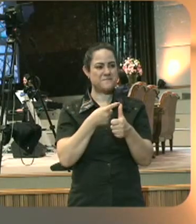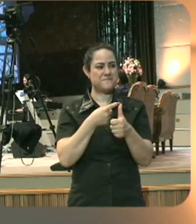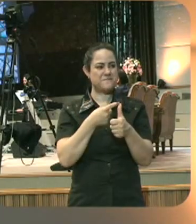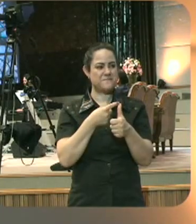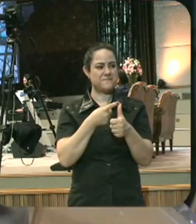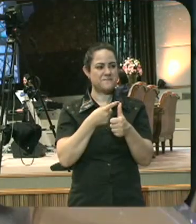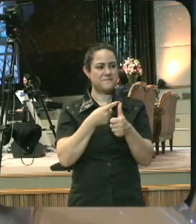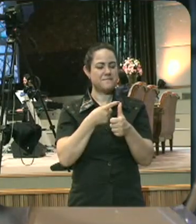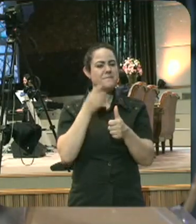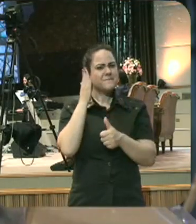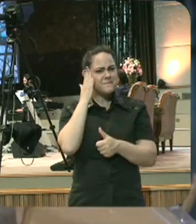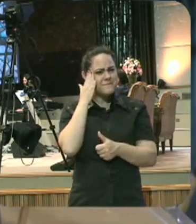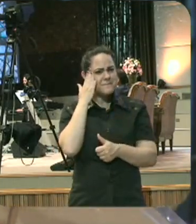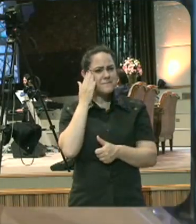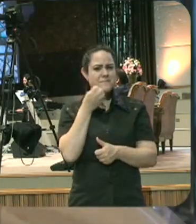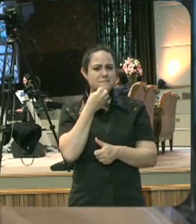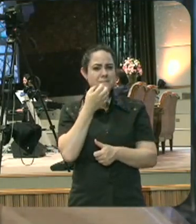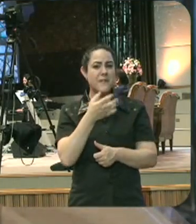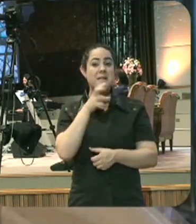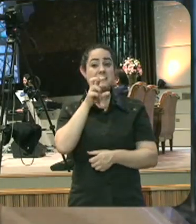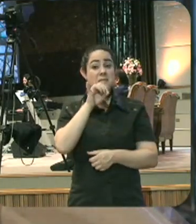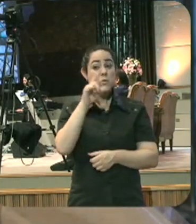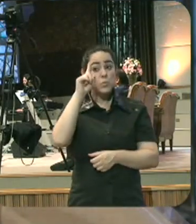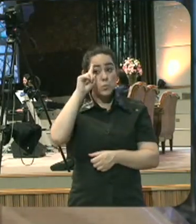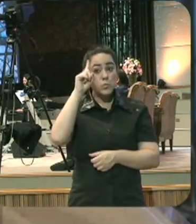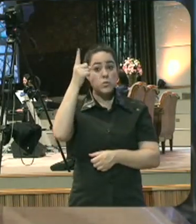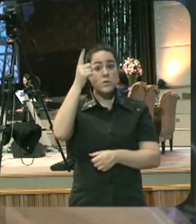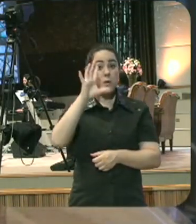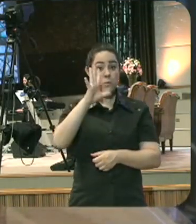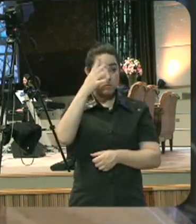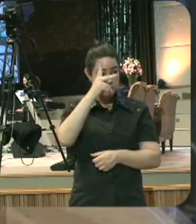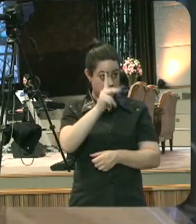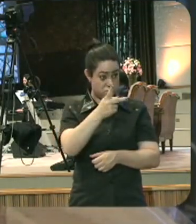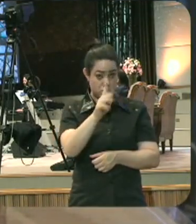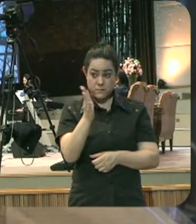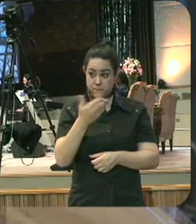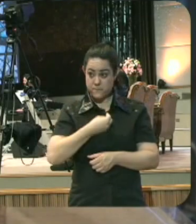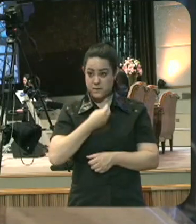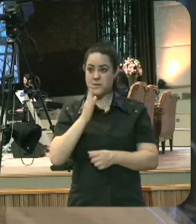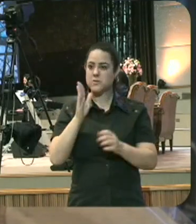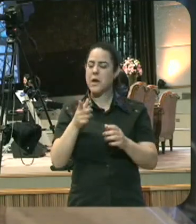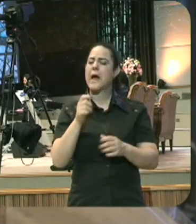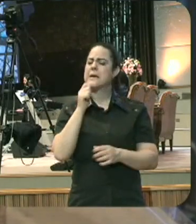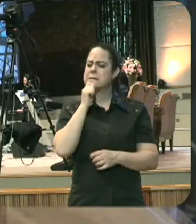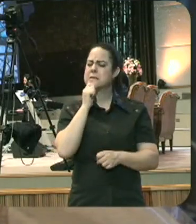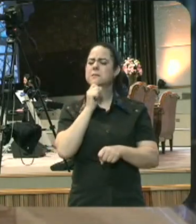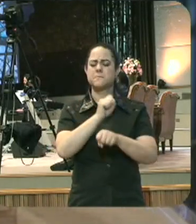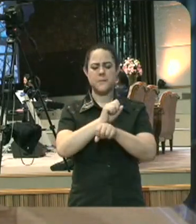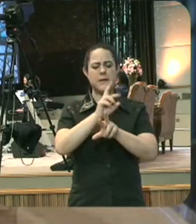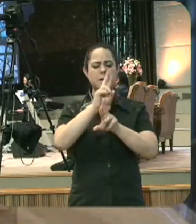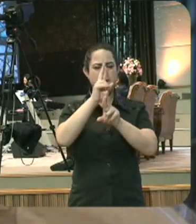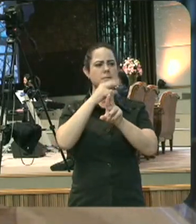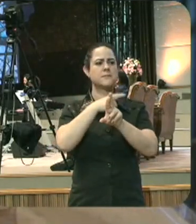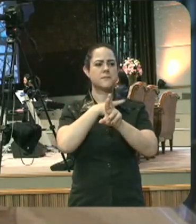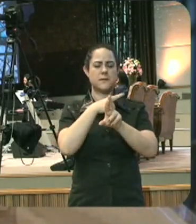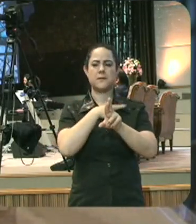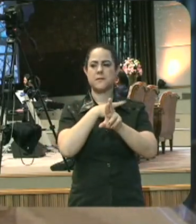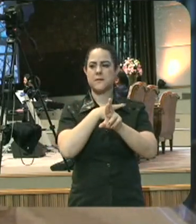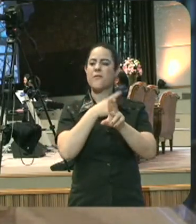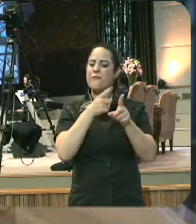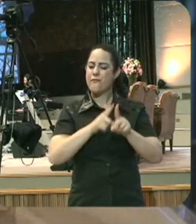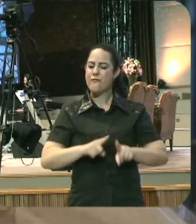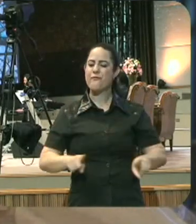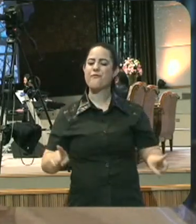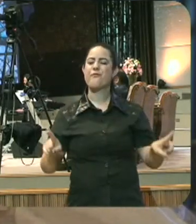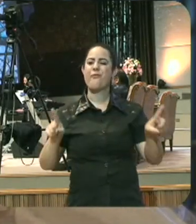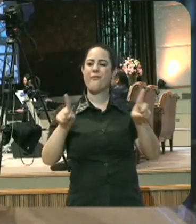E sabe o que é bom? É que se isso um dia aconteceu com você, ainda tem esperança. Porque